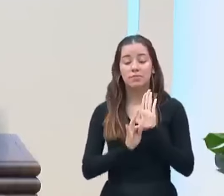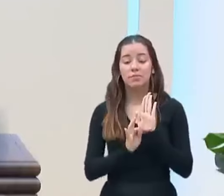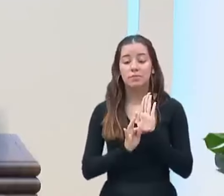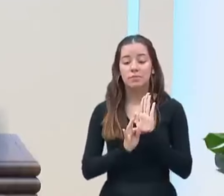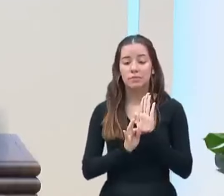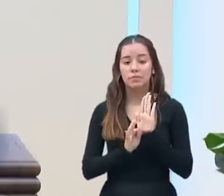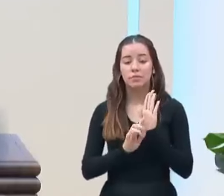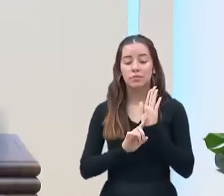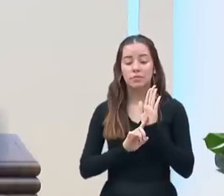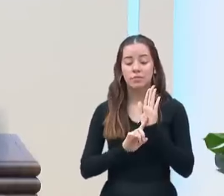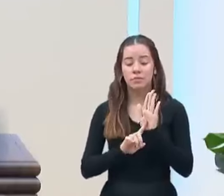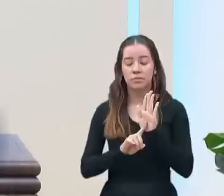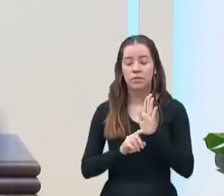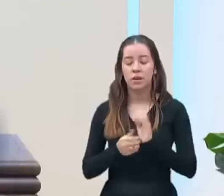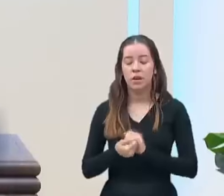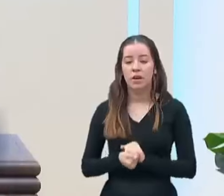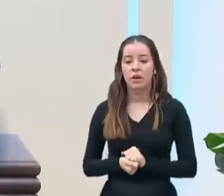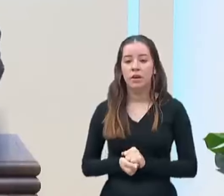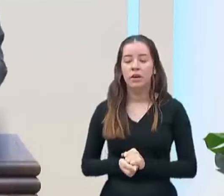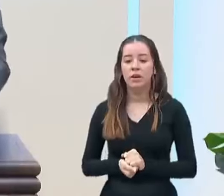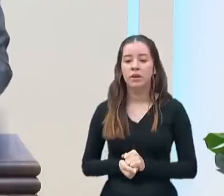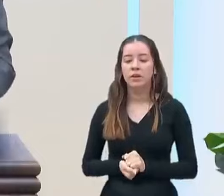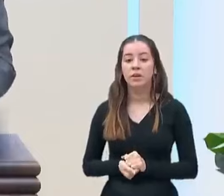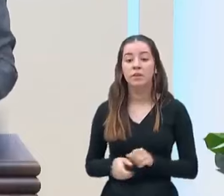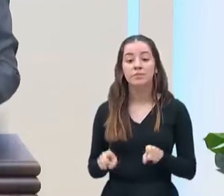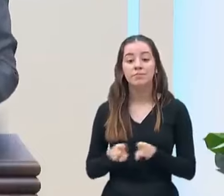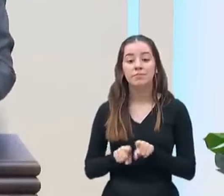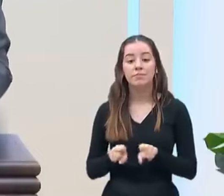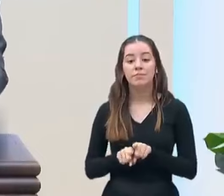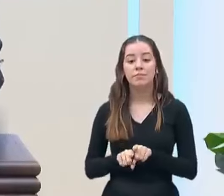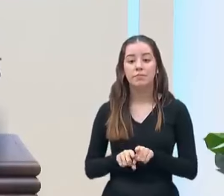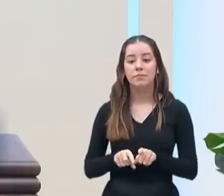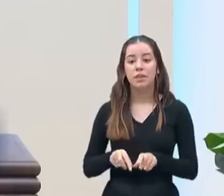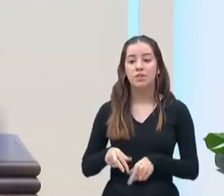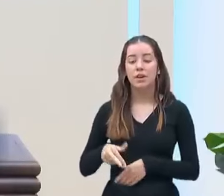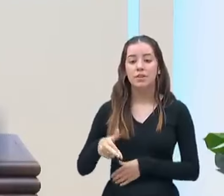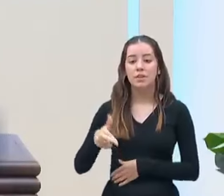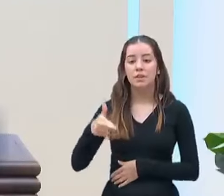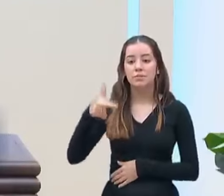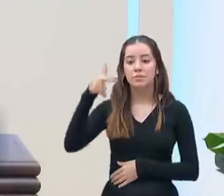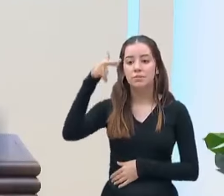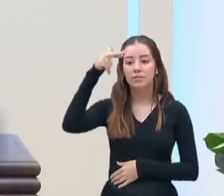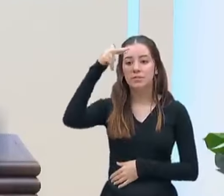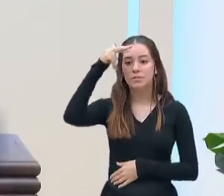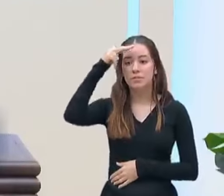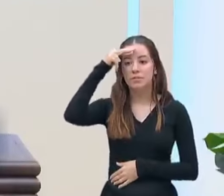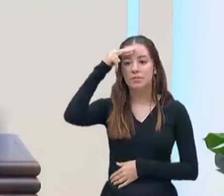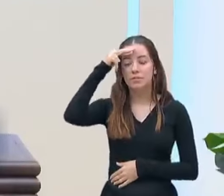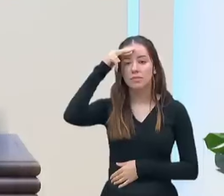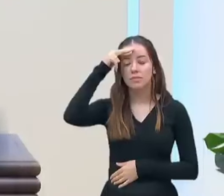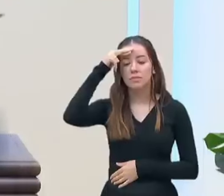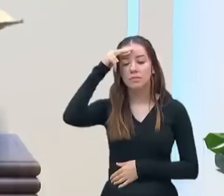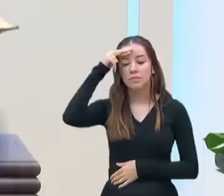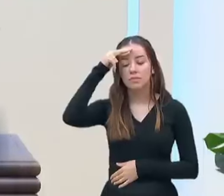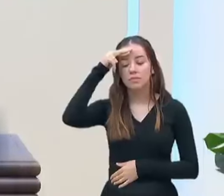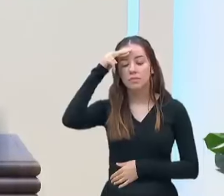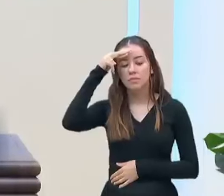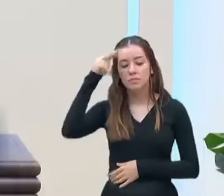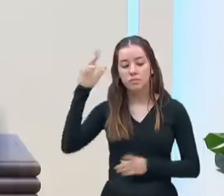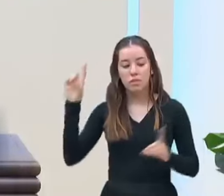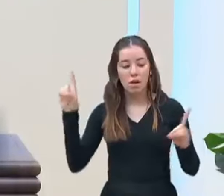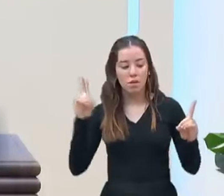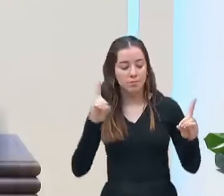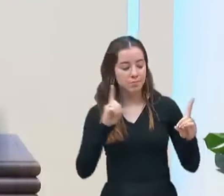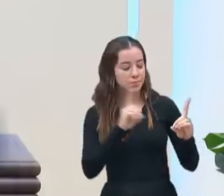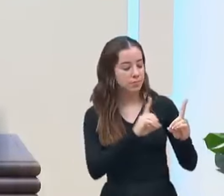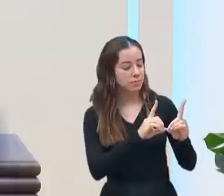Aquele Jairo, não é? Aquele príncipe da sinagoga se aproximou de Jesus dizendo que o